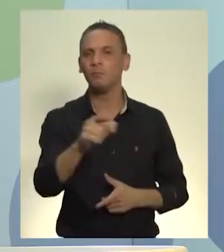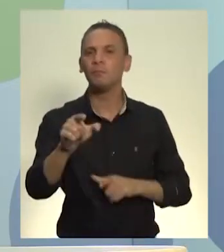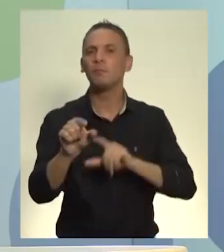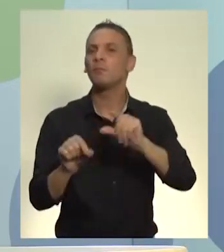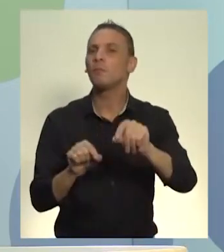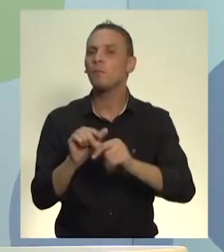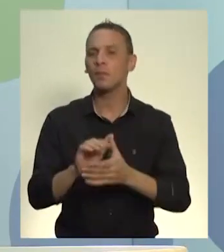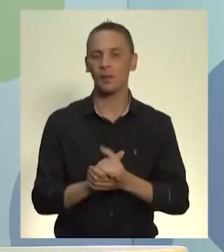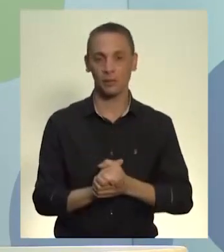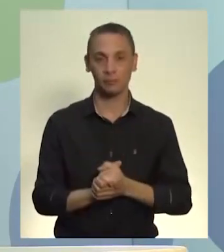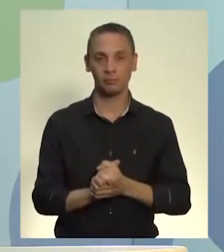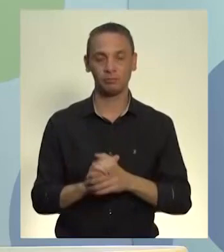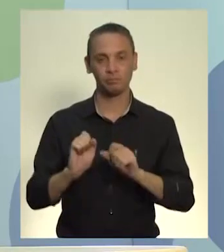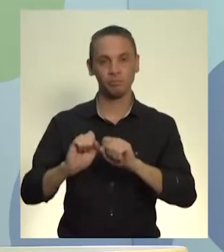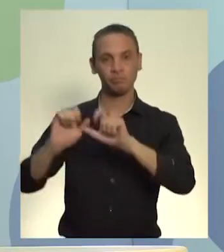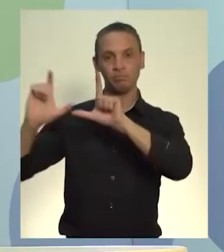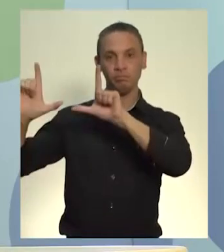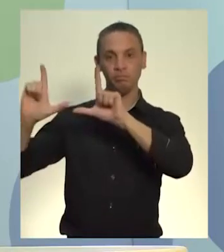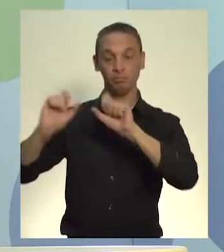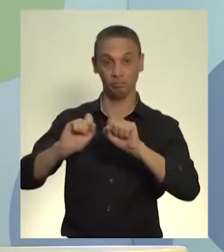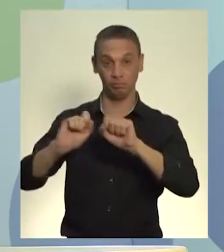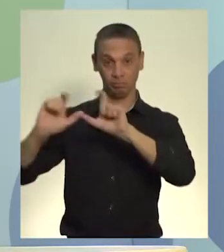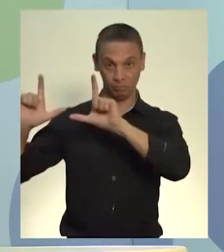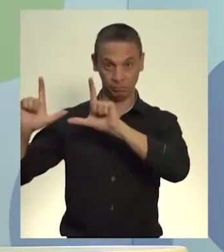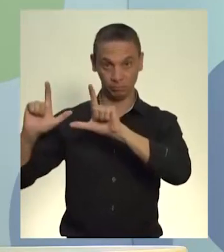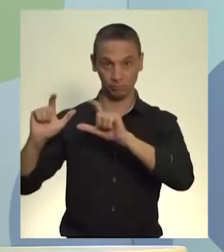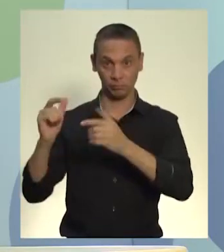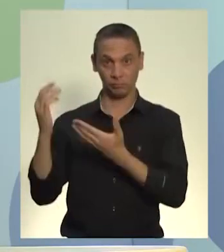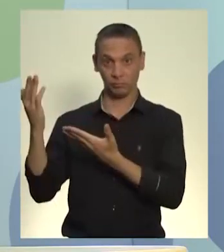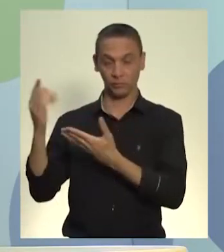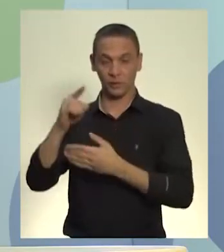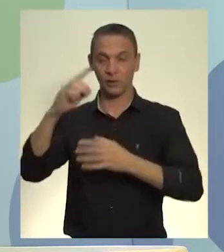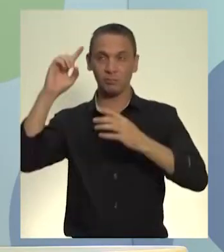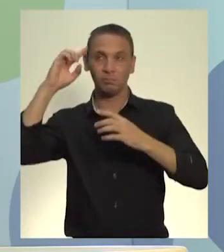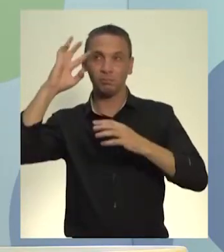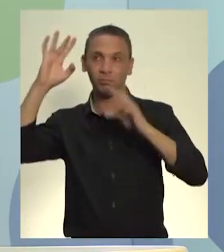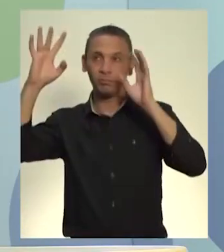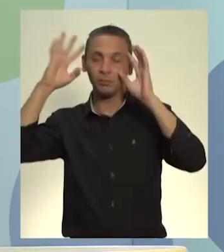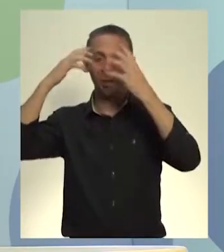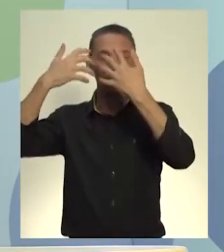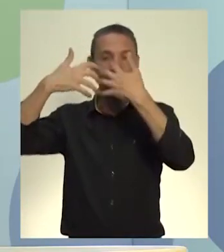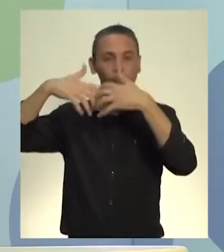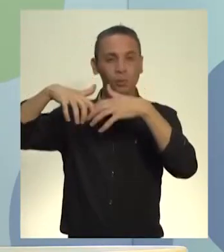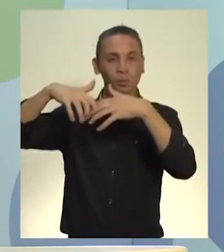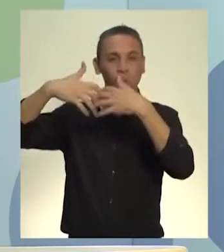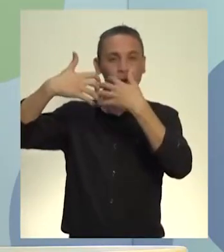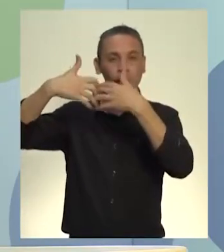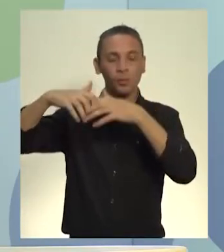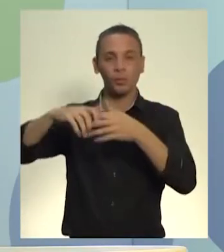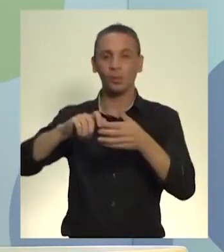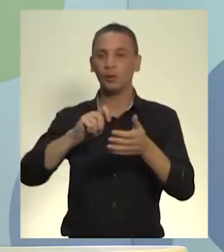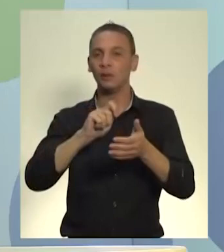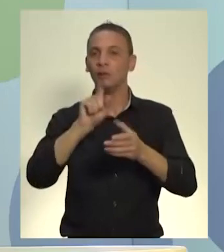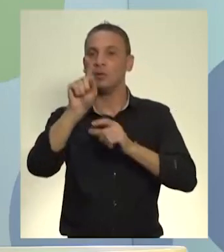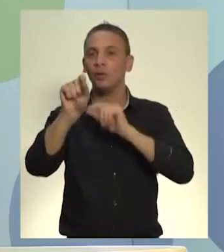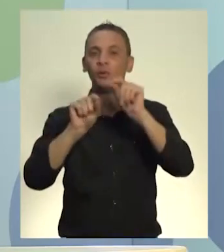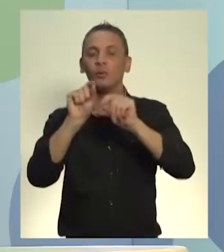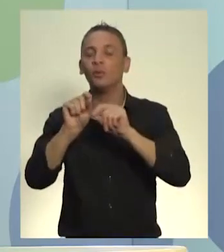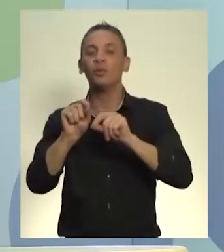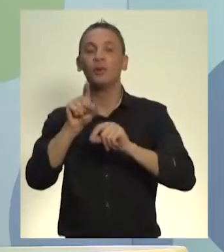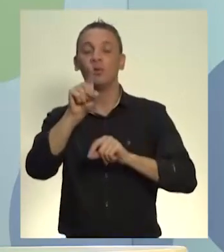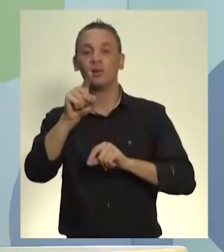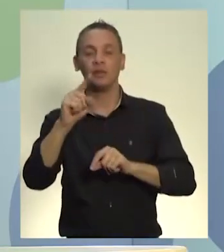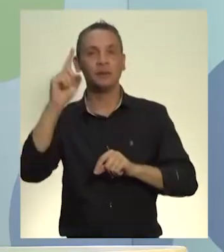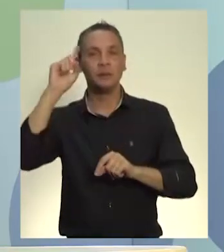vocês? A cada tela, quando eu deixar para vocês uns minutinhos para refletir, vocês vão fazendo um